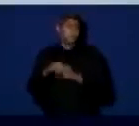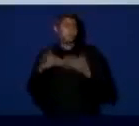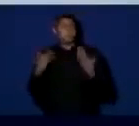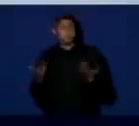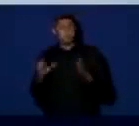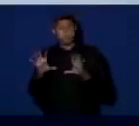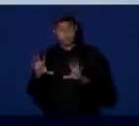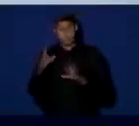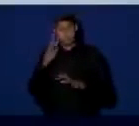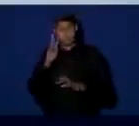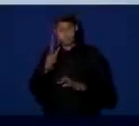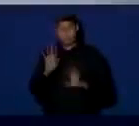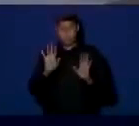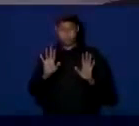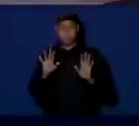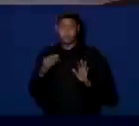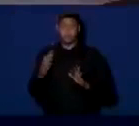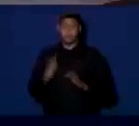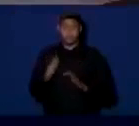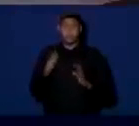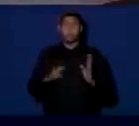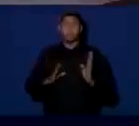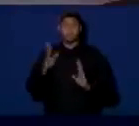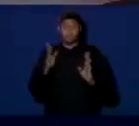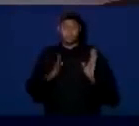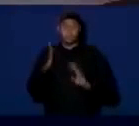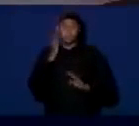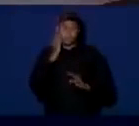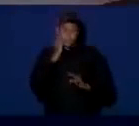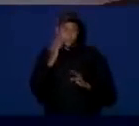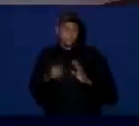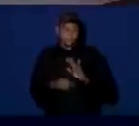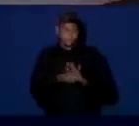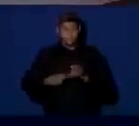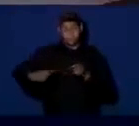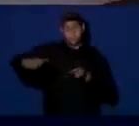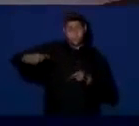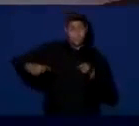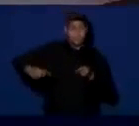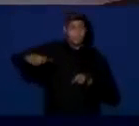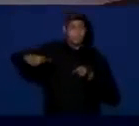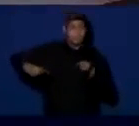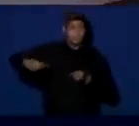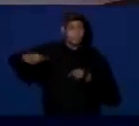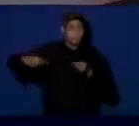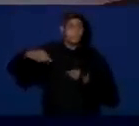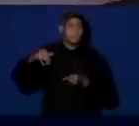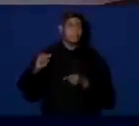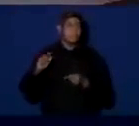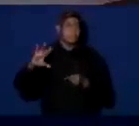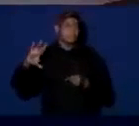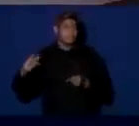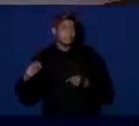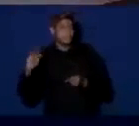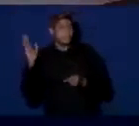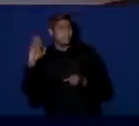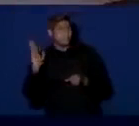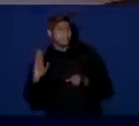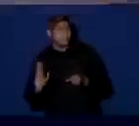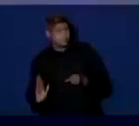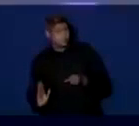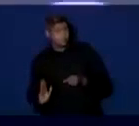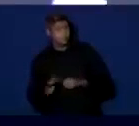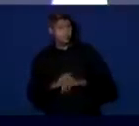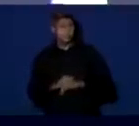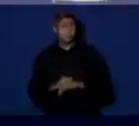Bom, a gente vive um raro momento que é uma enorme vantagem competitiva ser trader macro brasileiro, né?